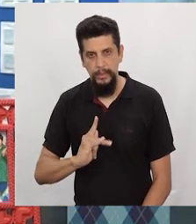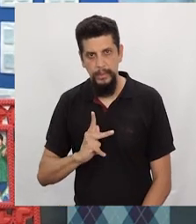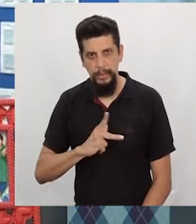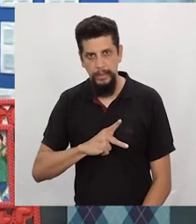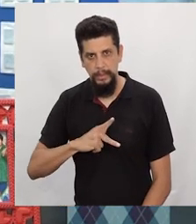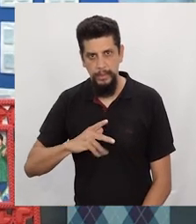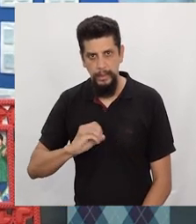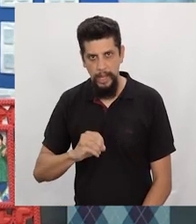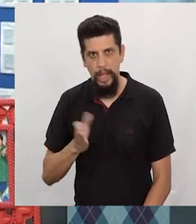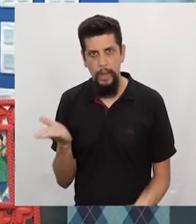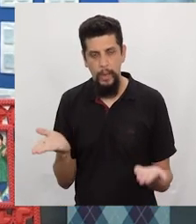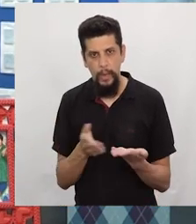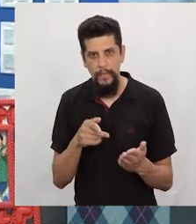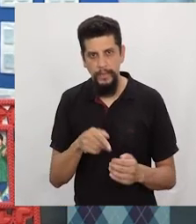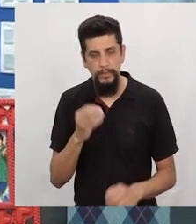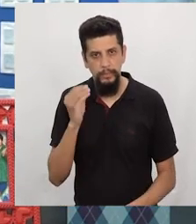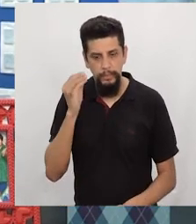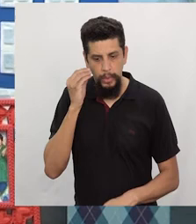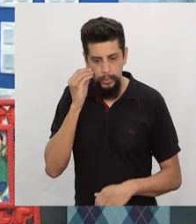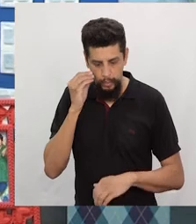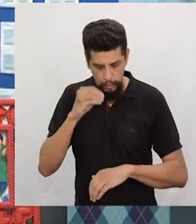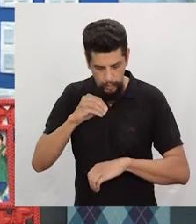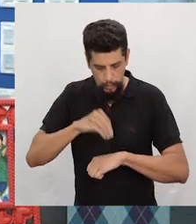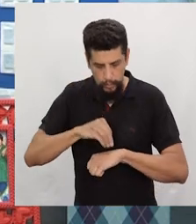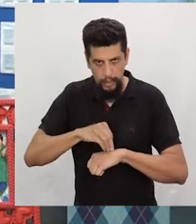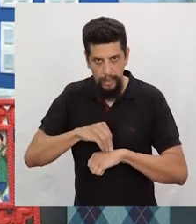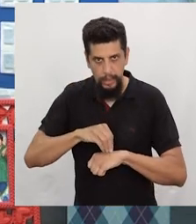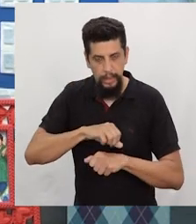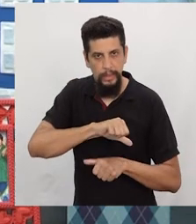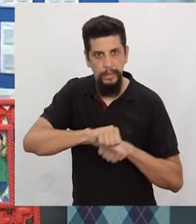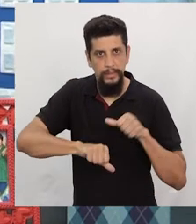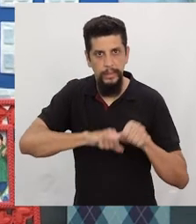Pipo? Agora você deve beijar a capa